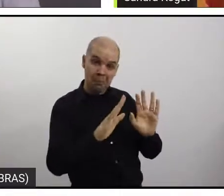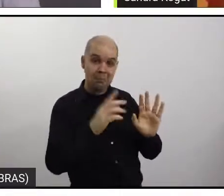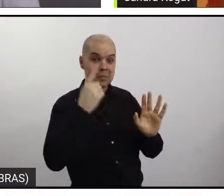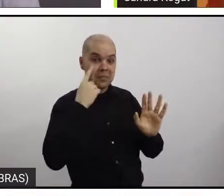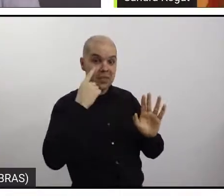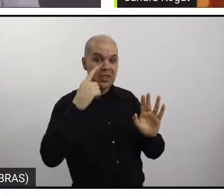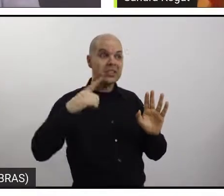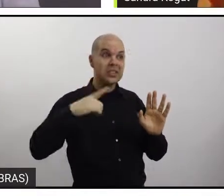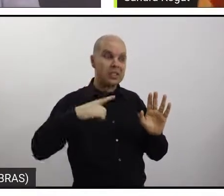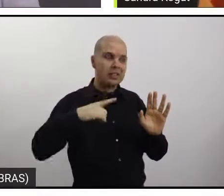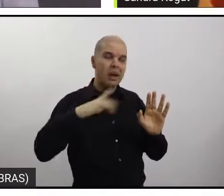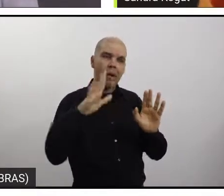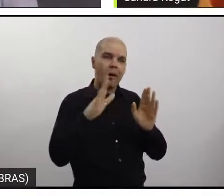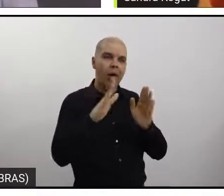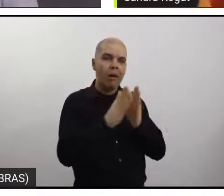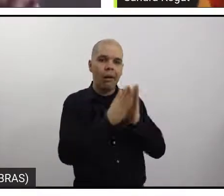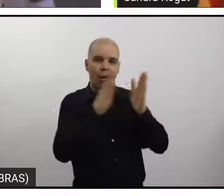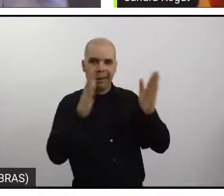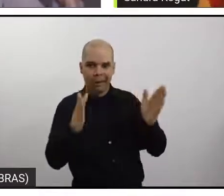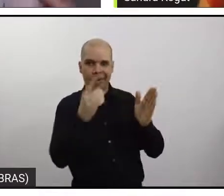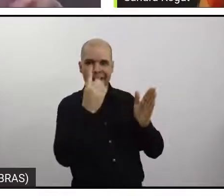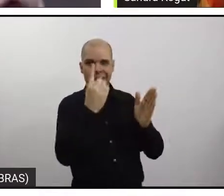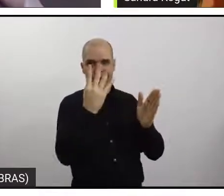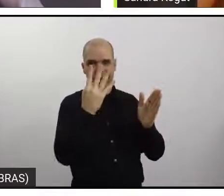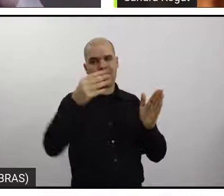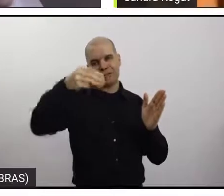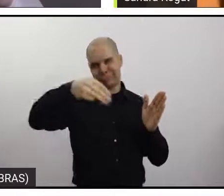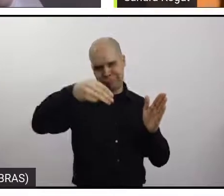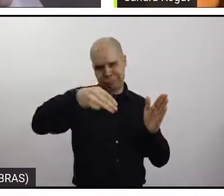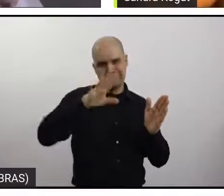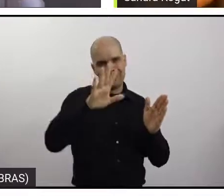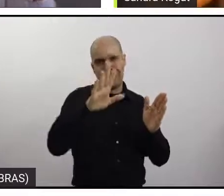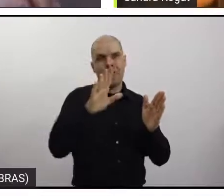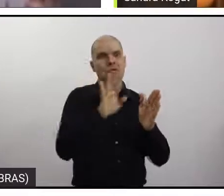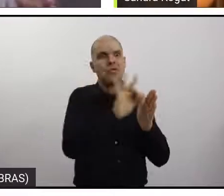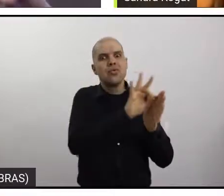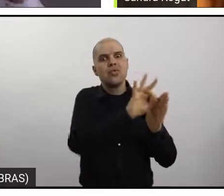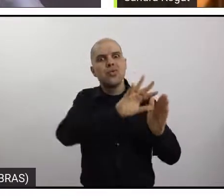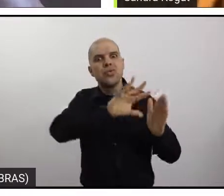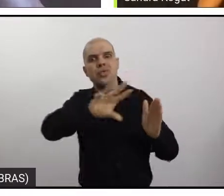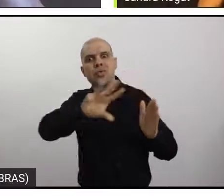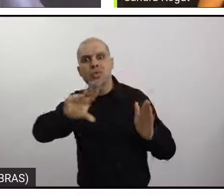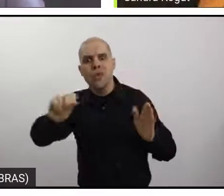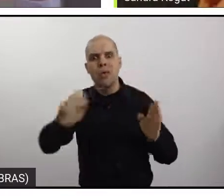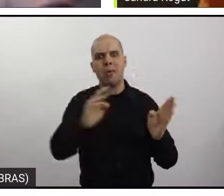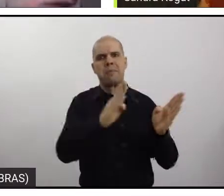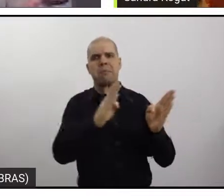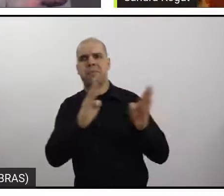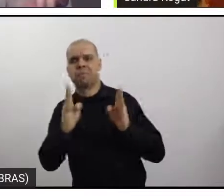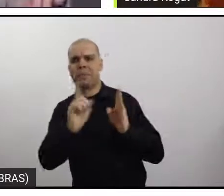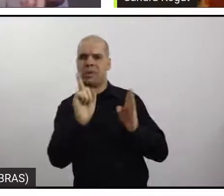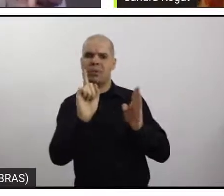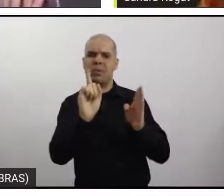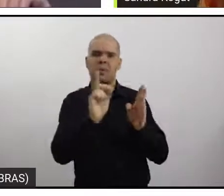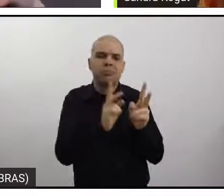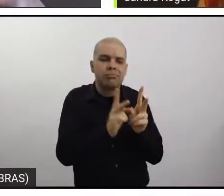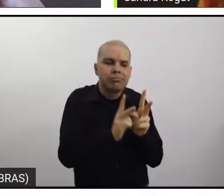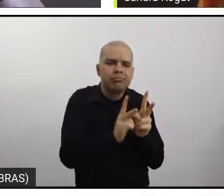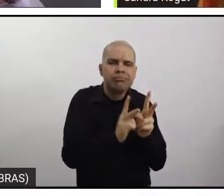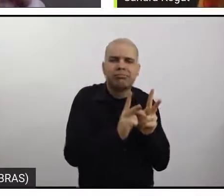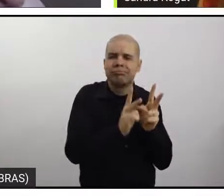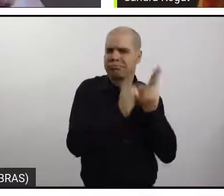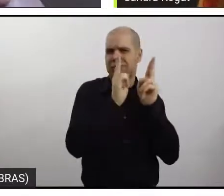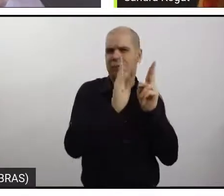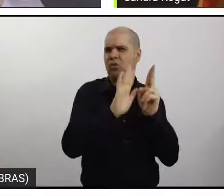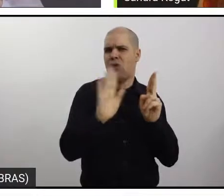tem 14 minutos e 30, então a gente vai passar um comecinho dele em tela cheia